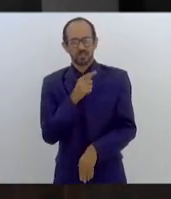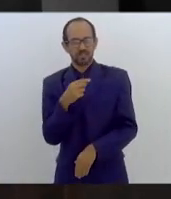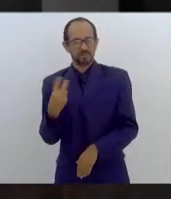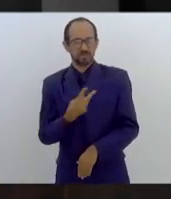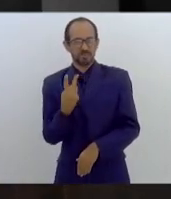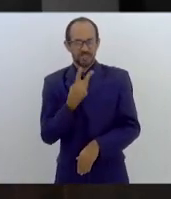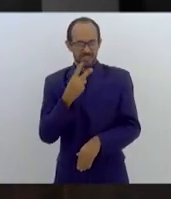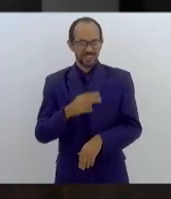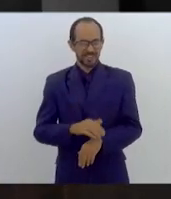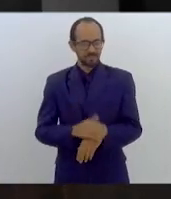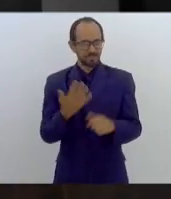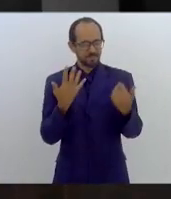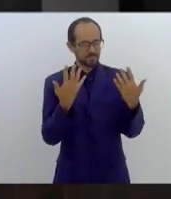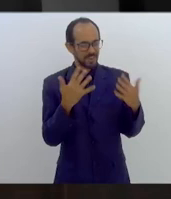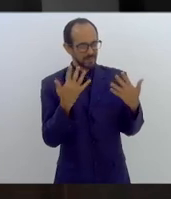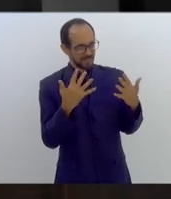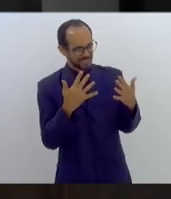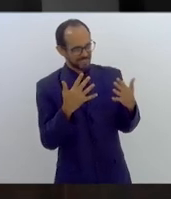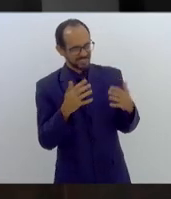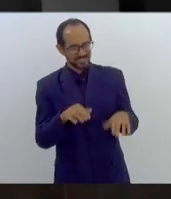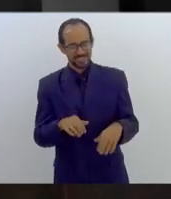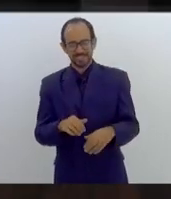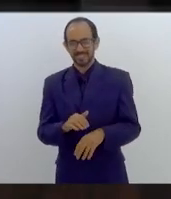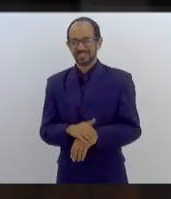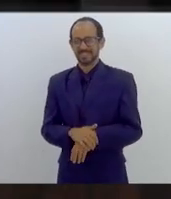Parabéns. Então,